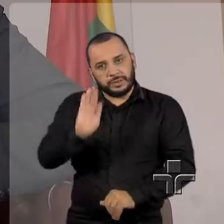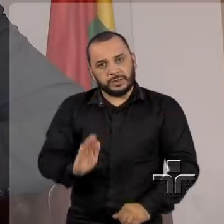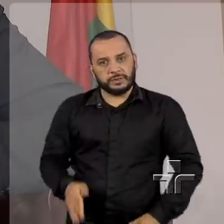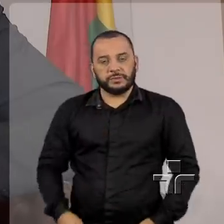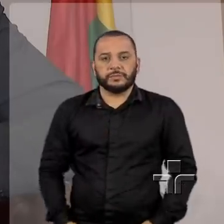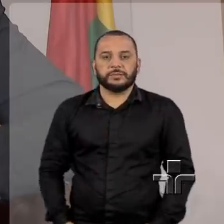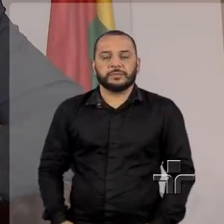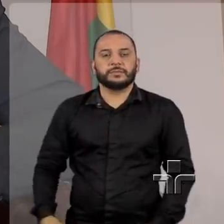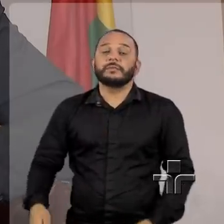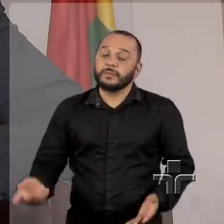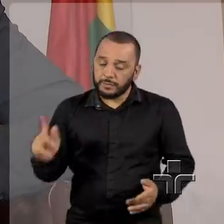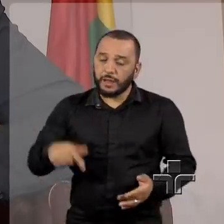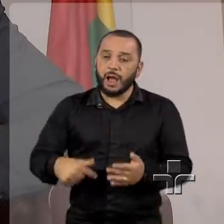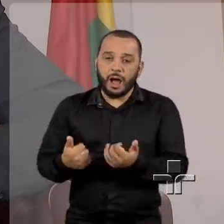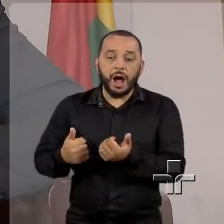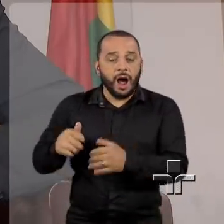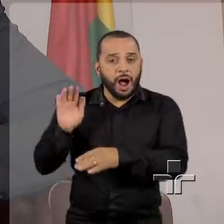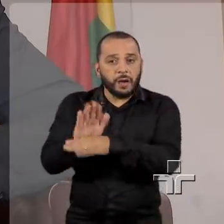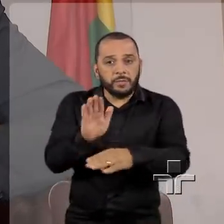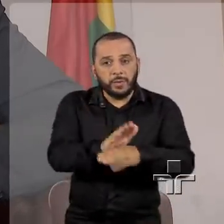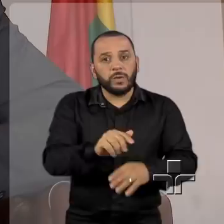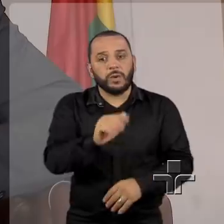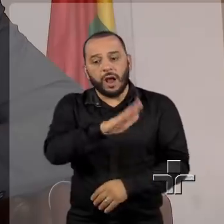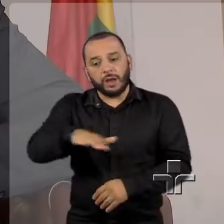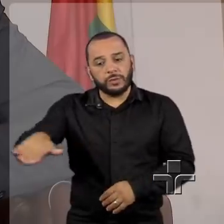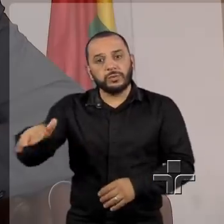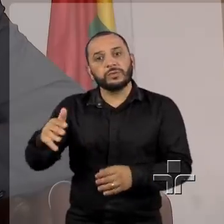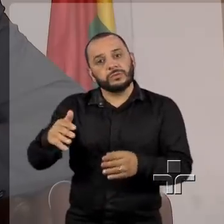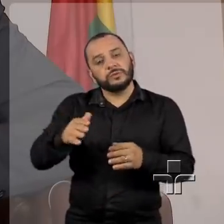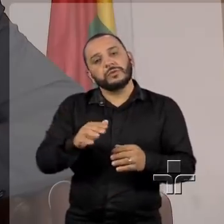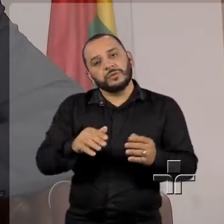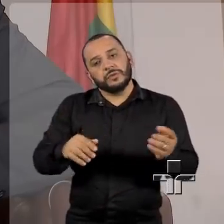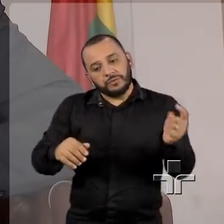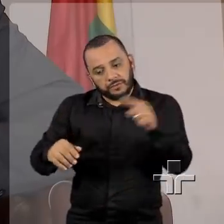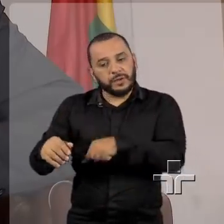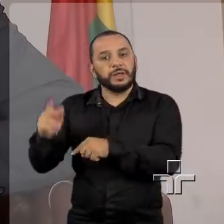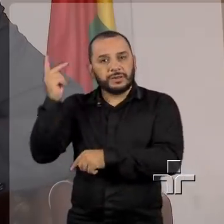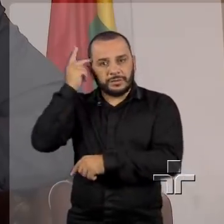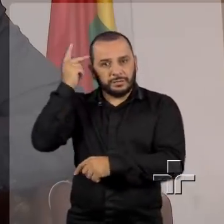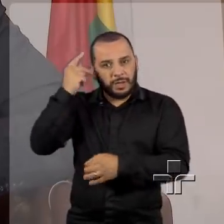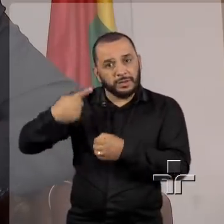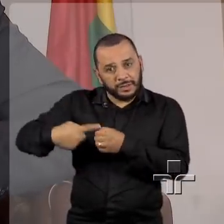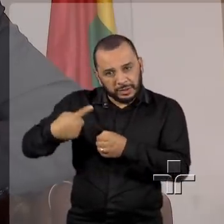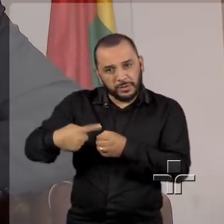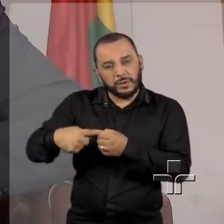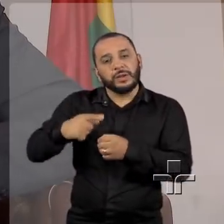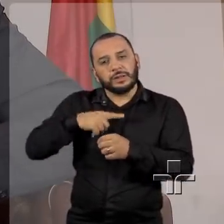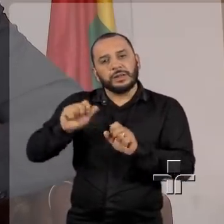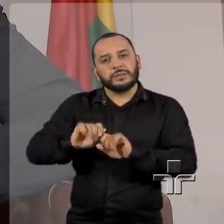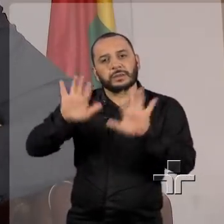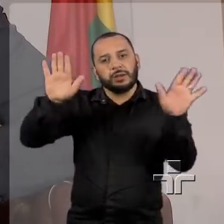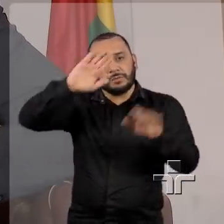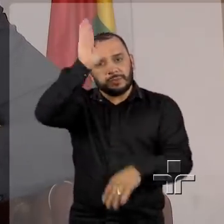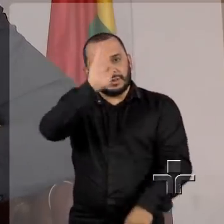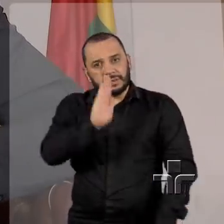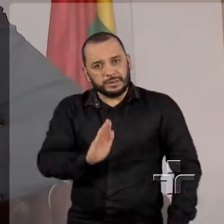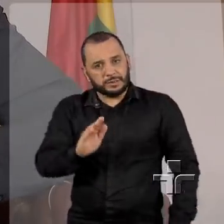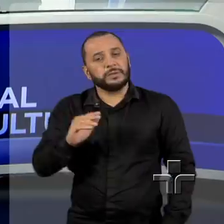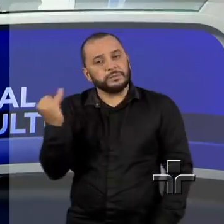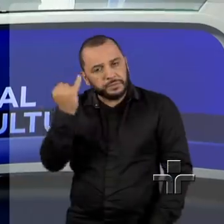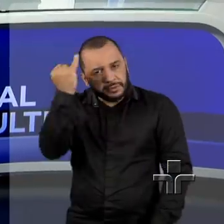Um apoio para os estudantes que vêm para o interior de São Paulo ou que estão espalhados pelo Brasil é fundamental.